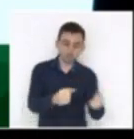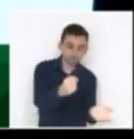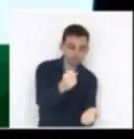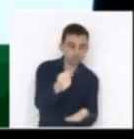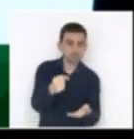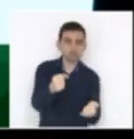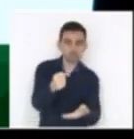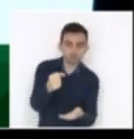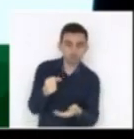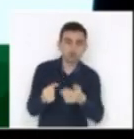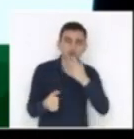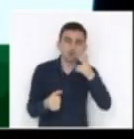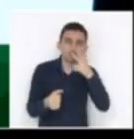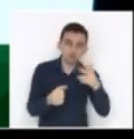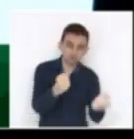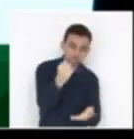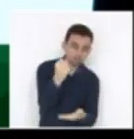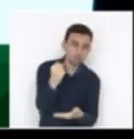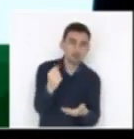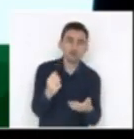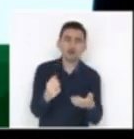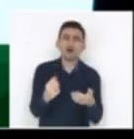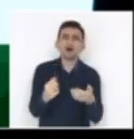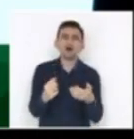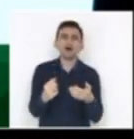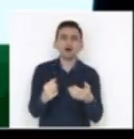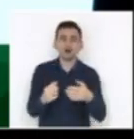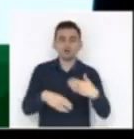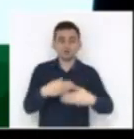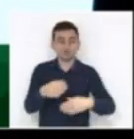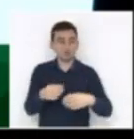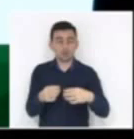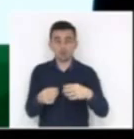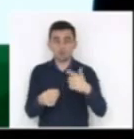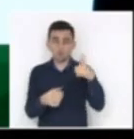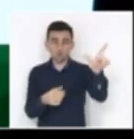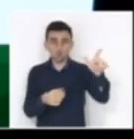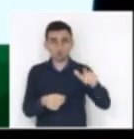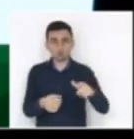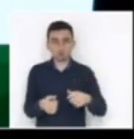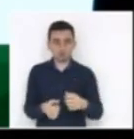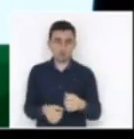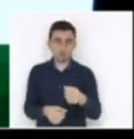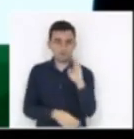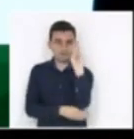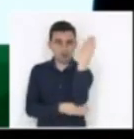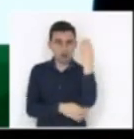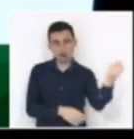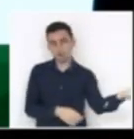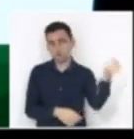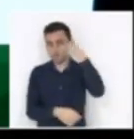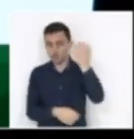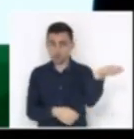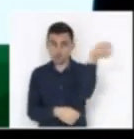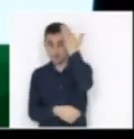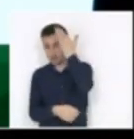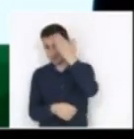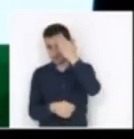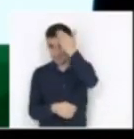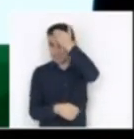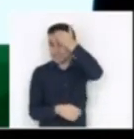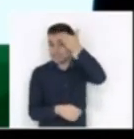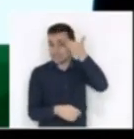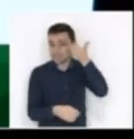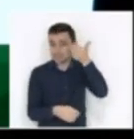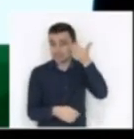fumo, Eraci foi atacada com um pedaço de lenha que lhe rasgou a testa. Mas a